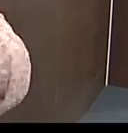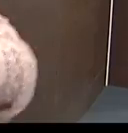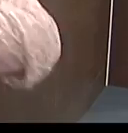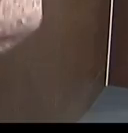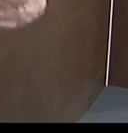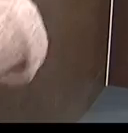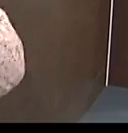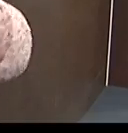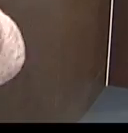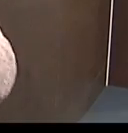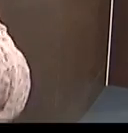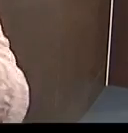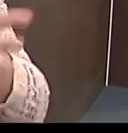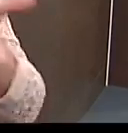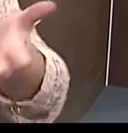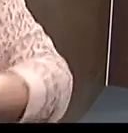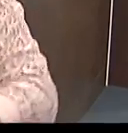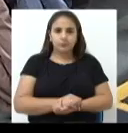questão linguística.